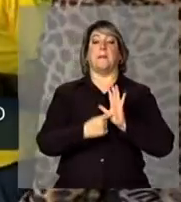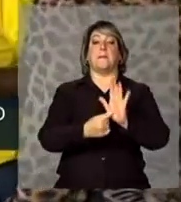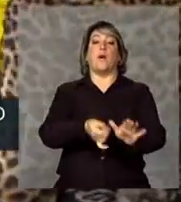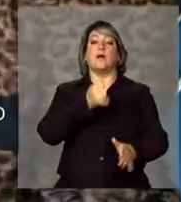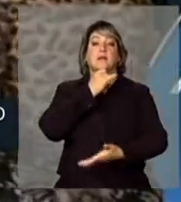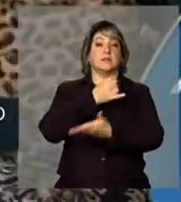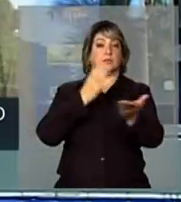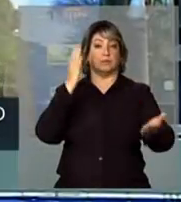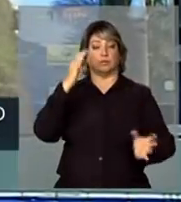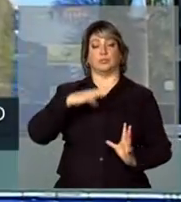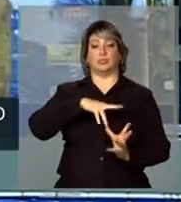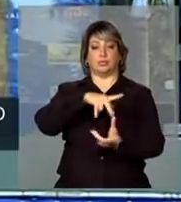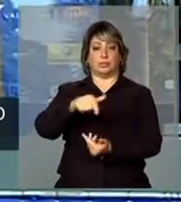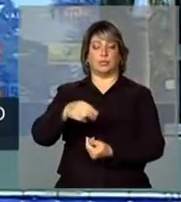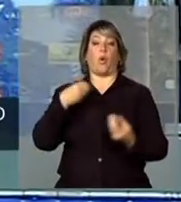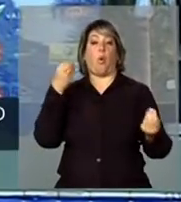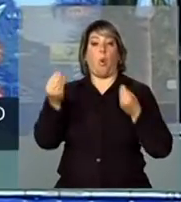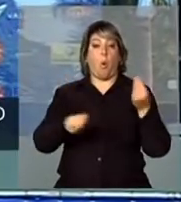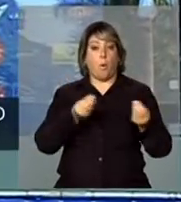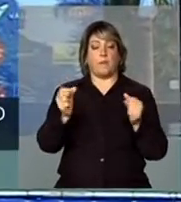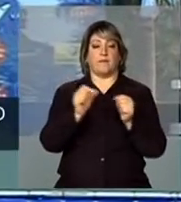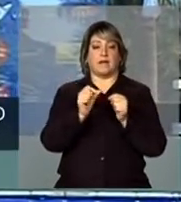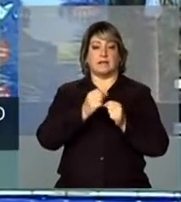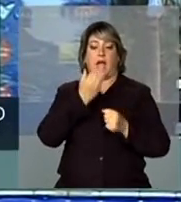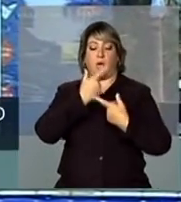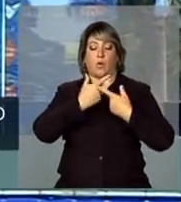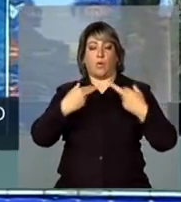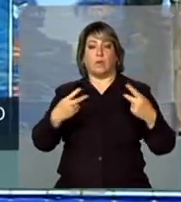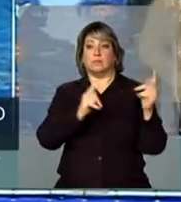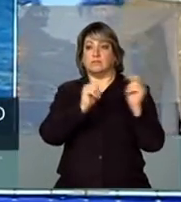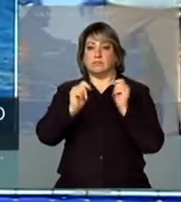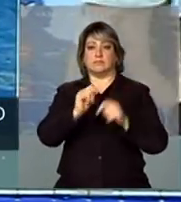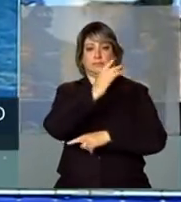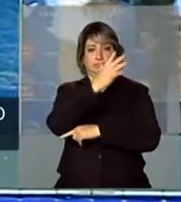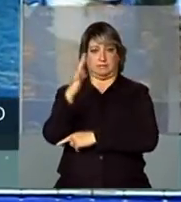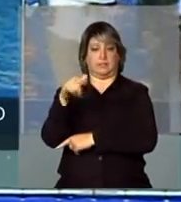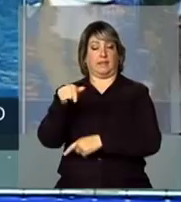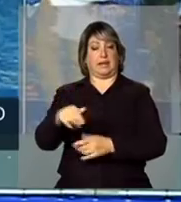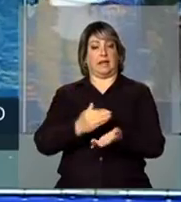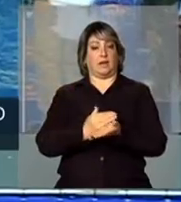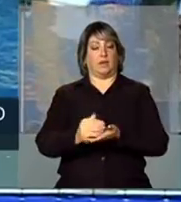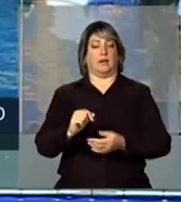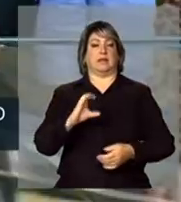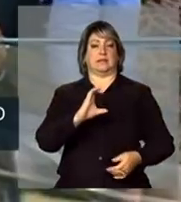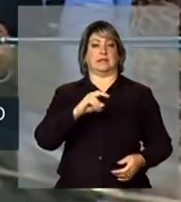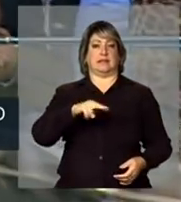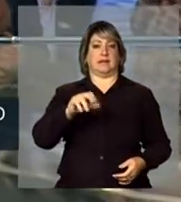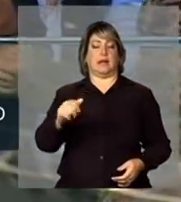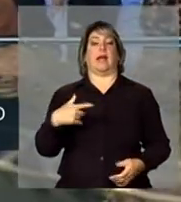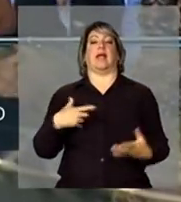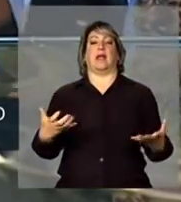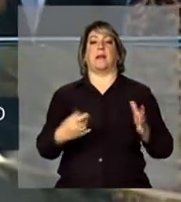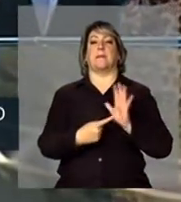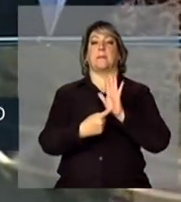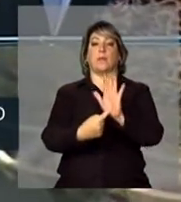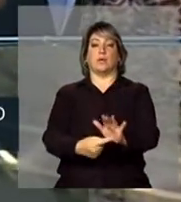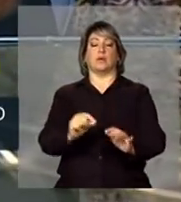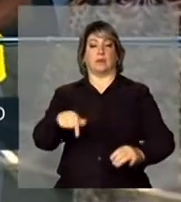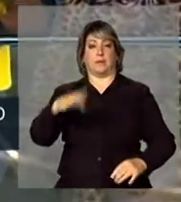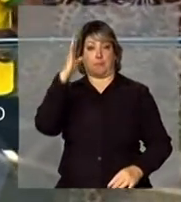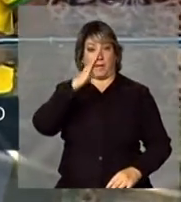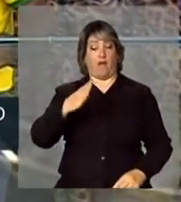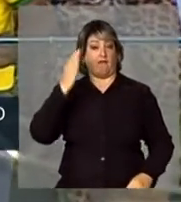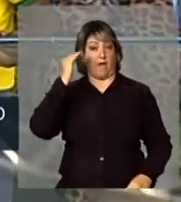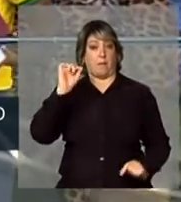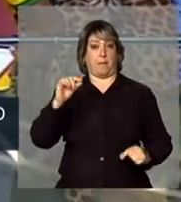como produzir alimentos preservando o meio ambiente. Com a iniciativa, a CNA quer mostrar que o Brasil,